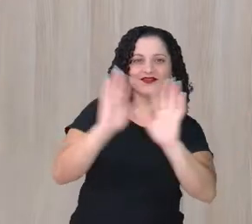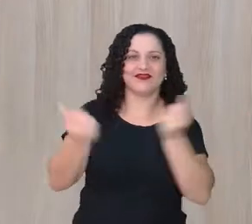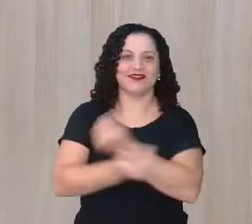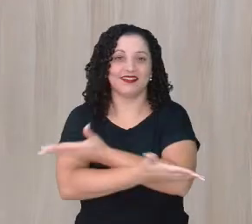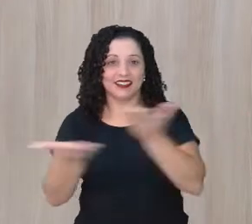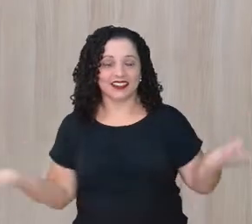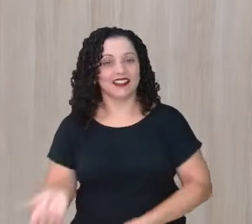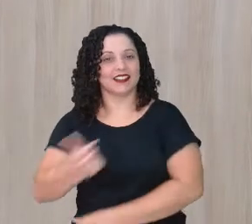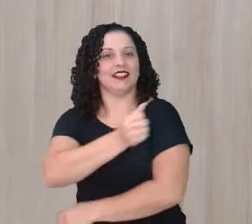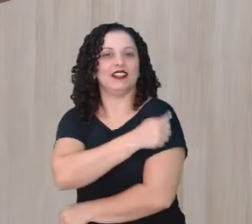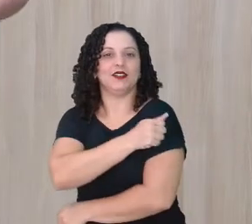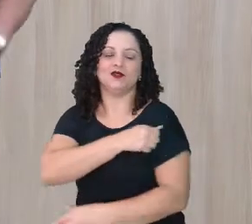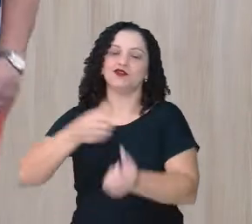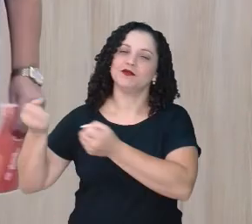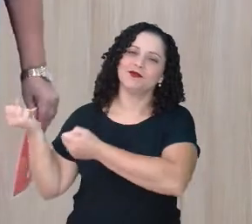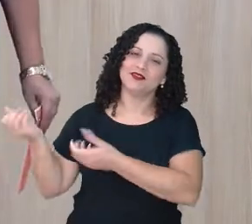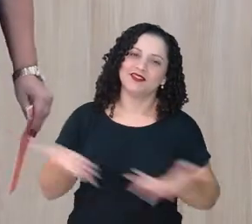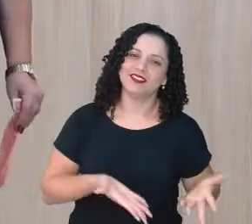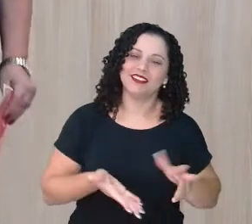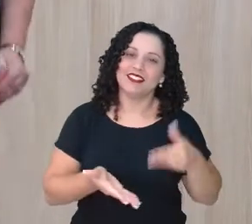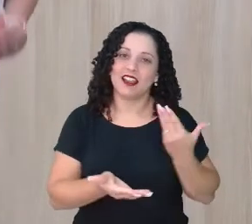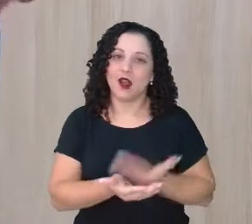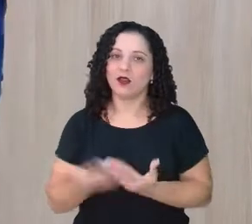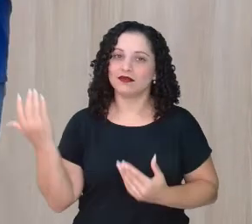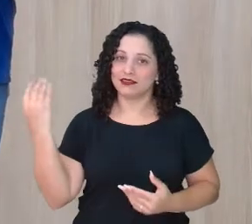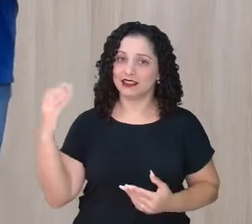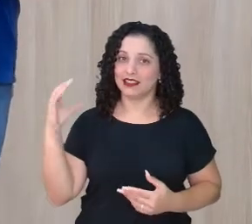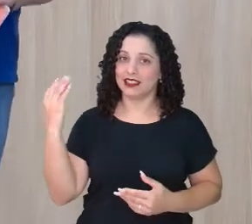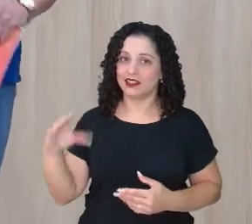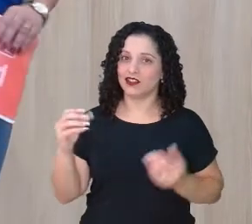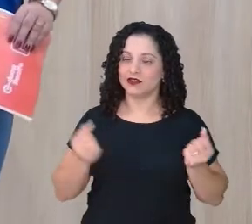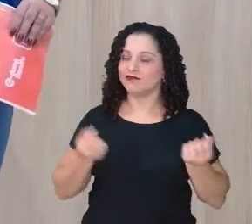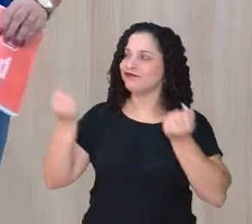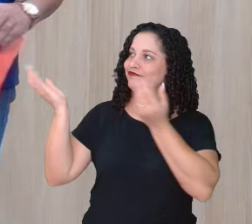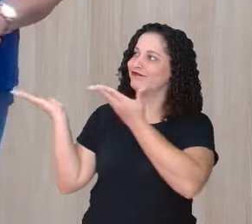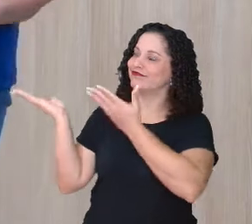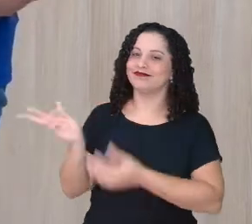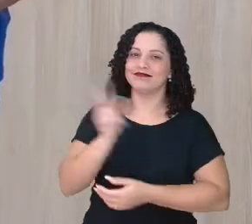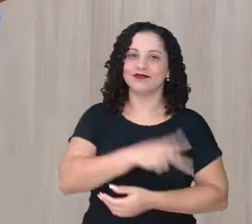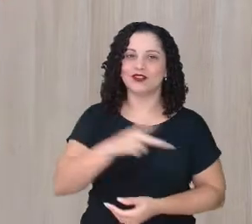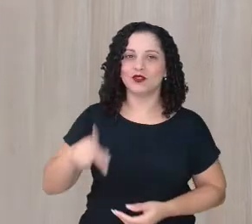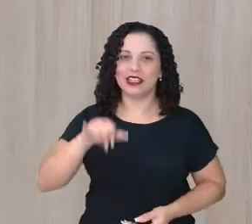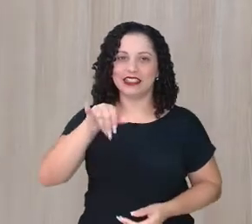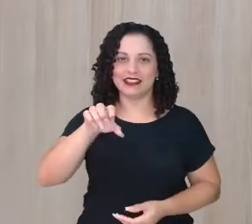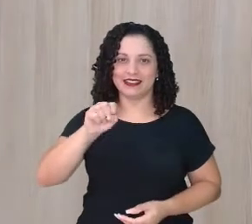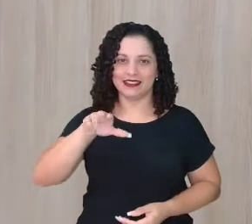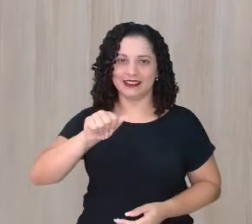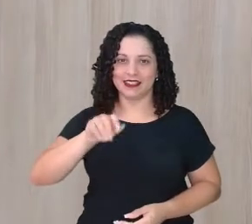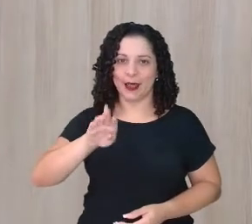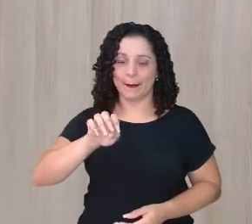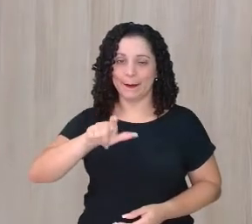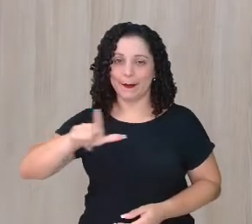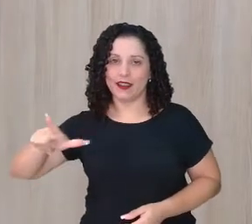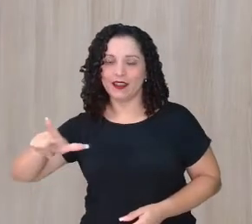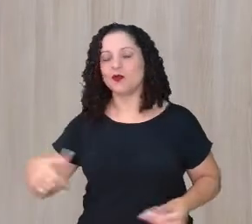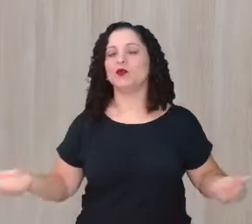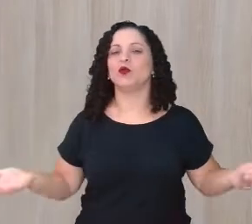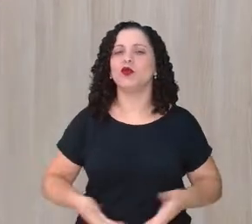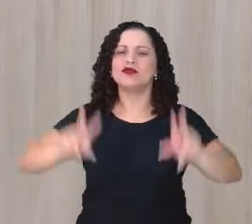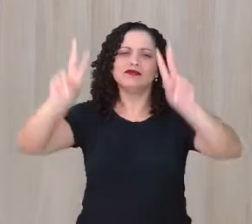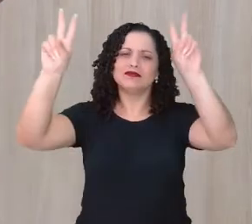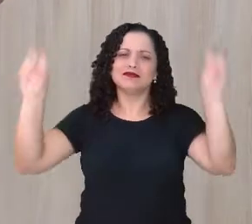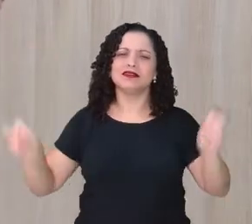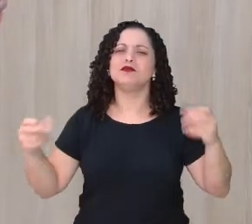alunos e alunas, bem-vindos a mais uma aula de ciência. Eu sou a professora Isabel e vamos hoje conversar a respeito